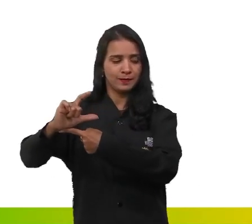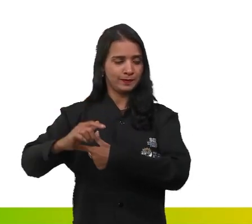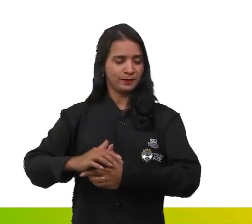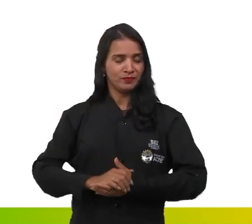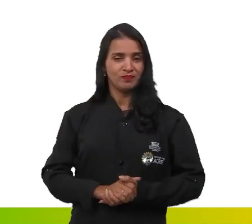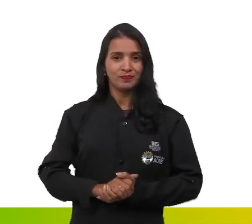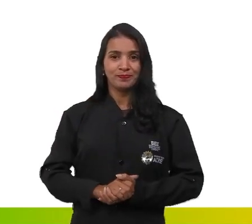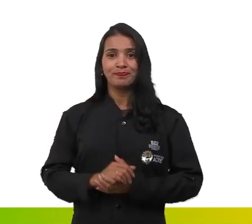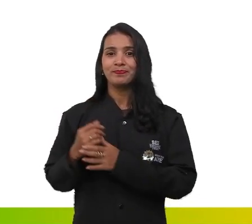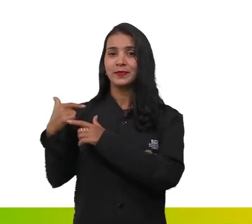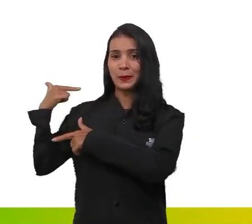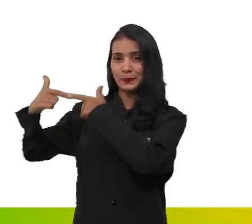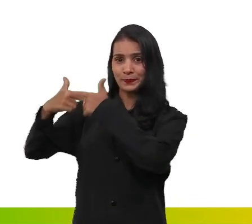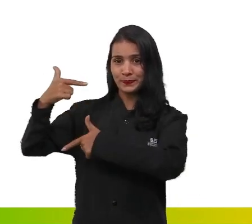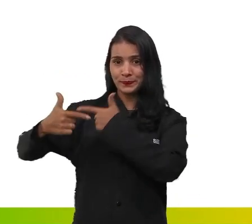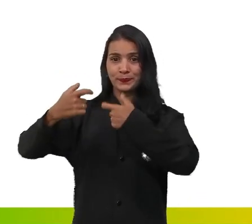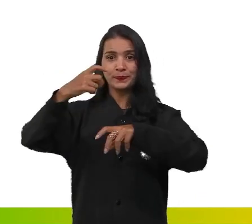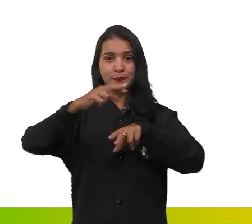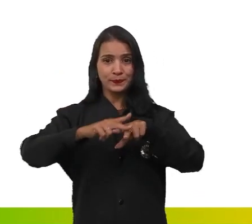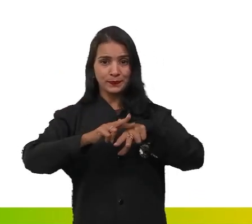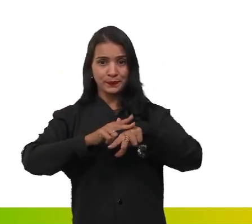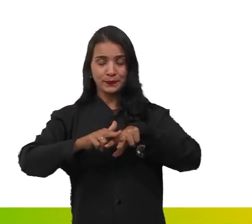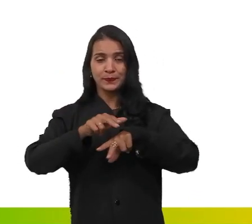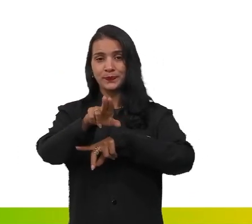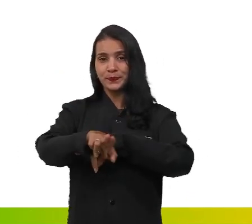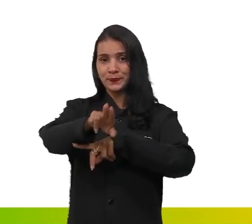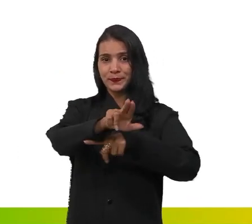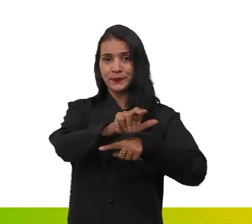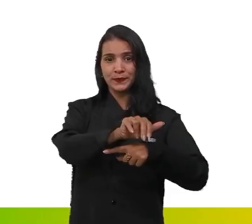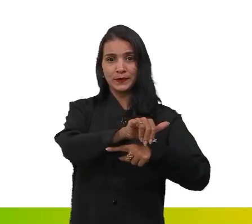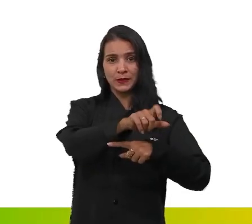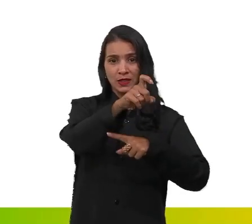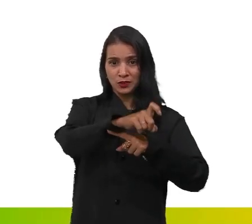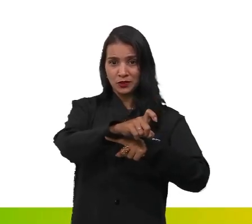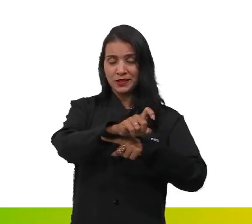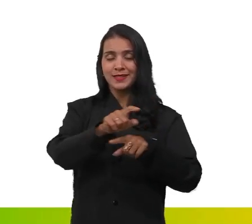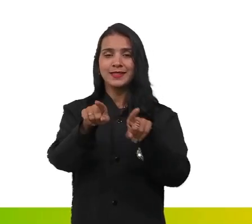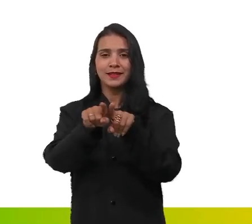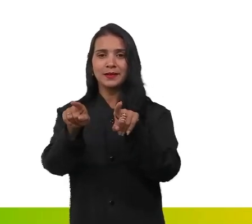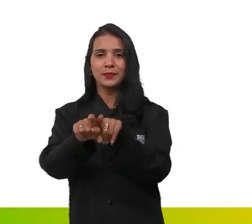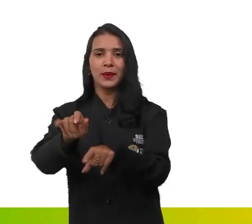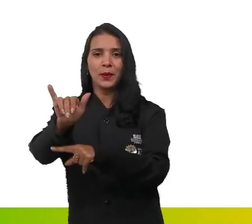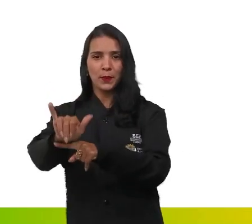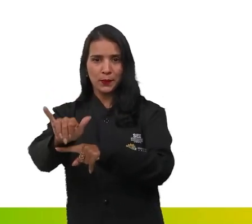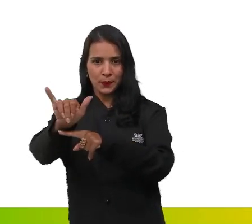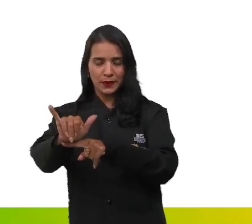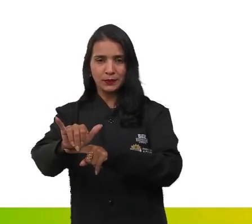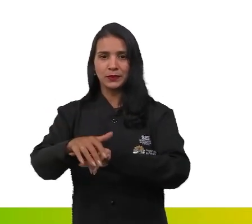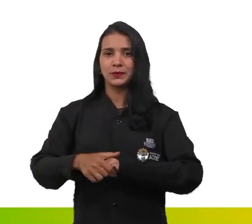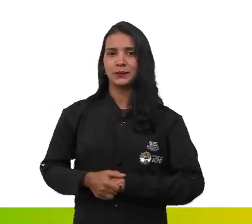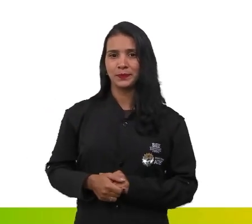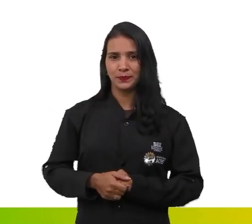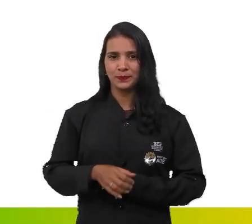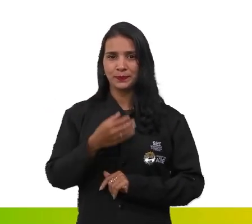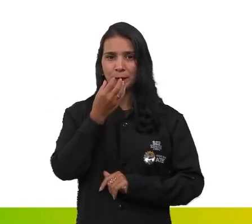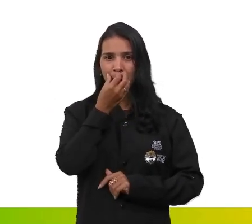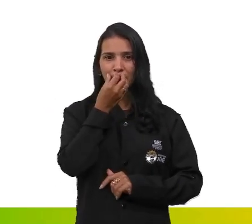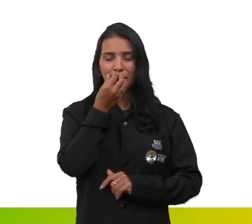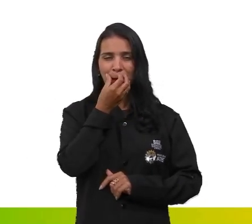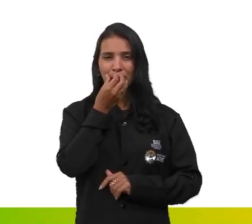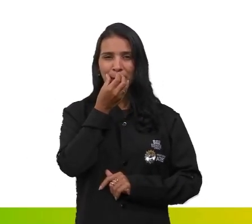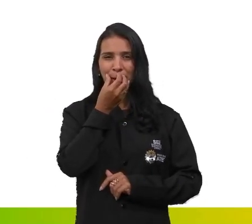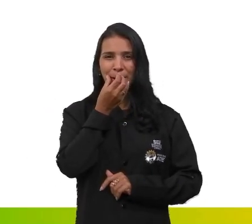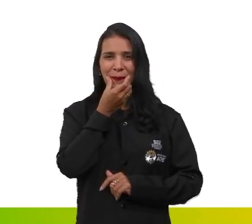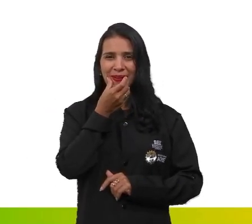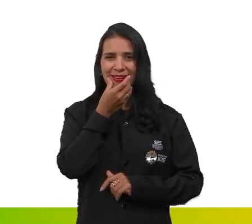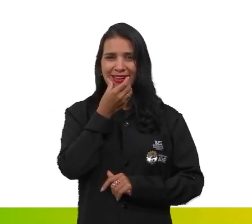herança sexual, a gente usa XX, XY. No autossomos, é o azão, azinho e assim vai, tá? Então, vamos